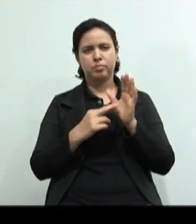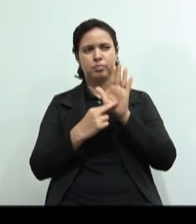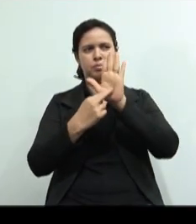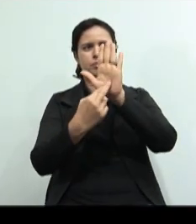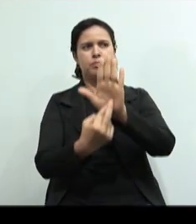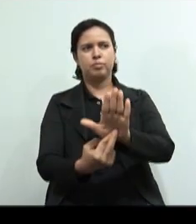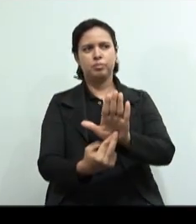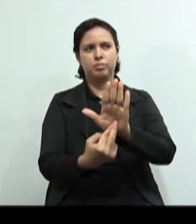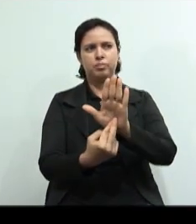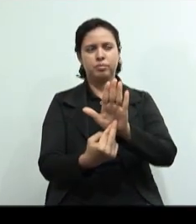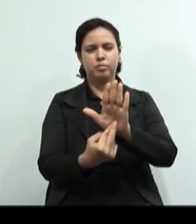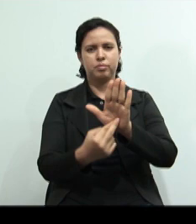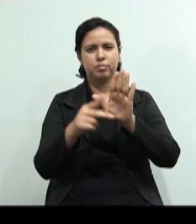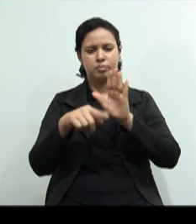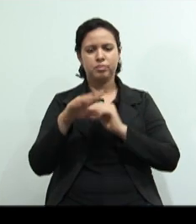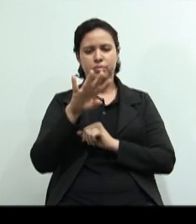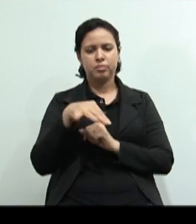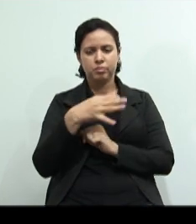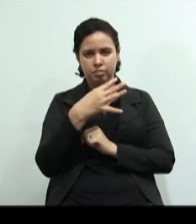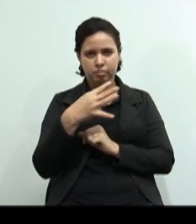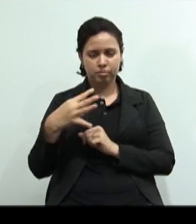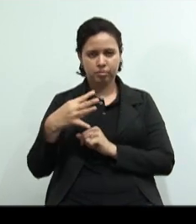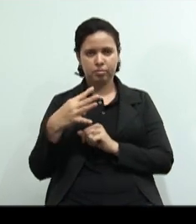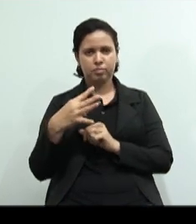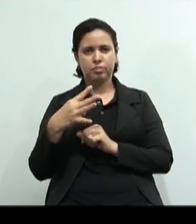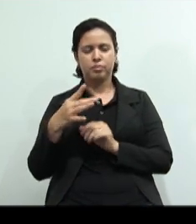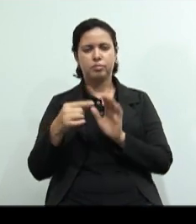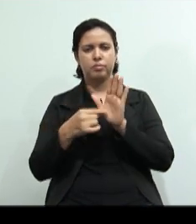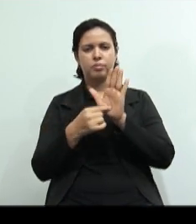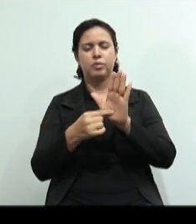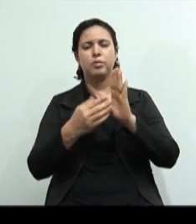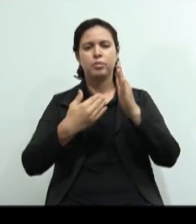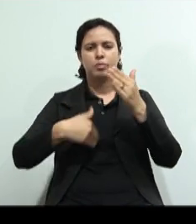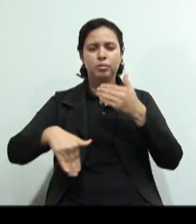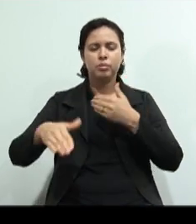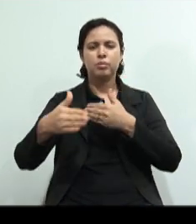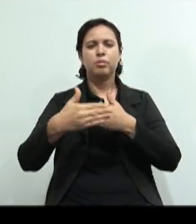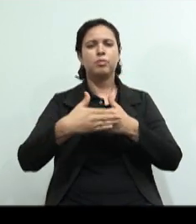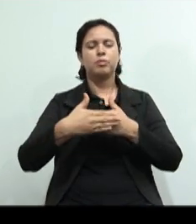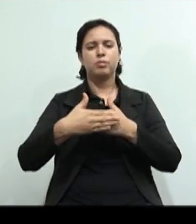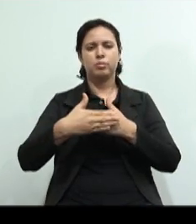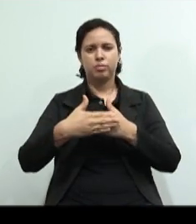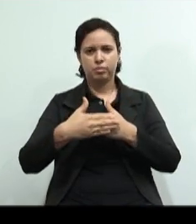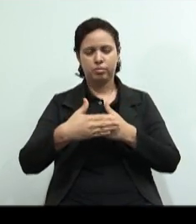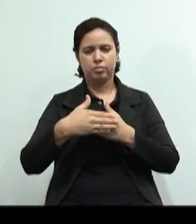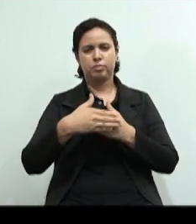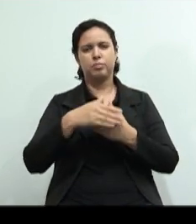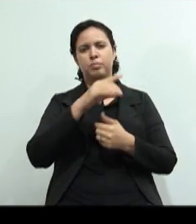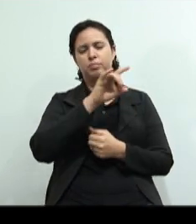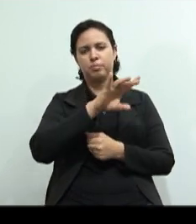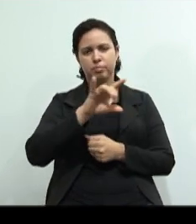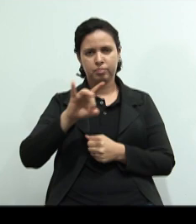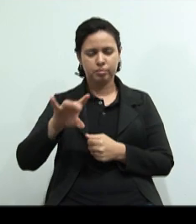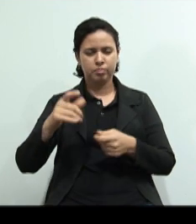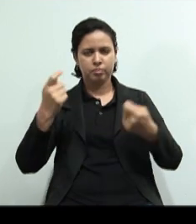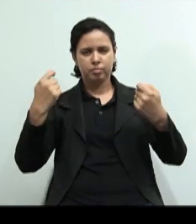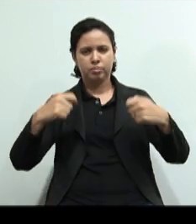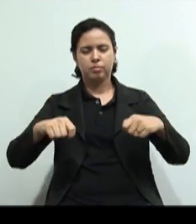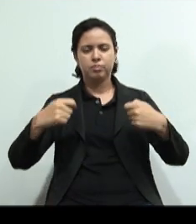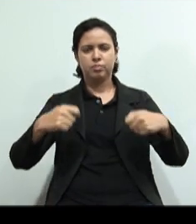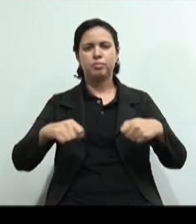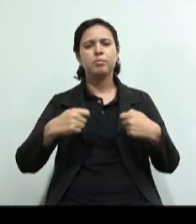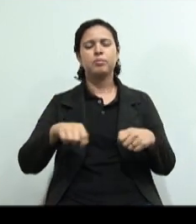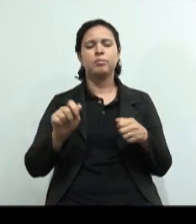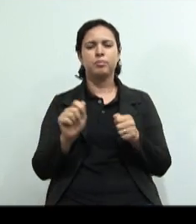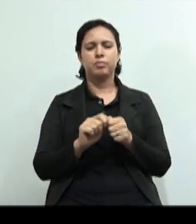representação gráfica que apresenta todos os passos necessários para